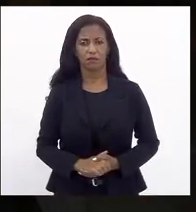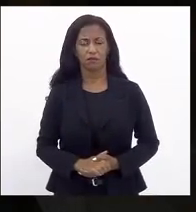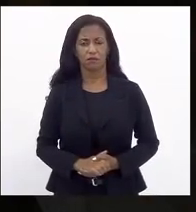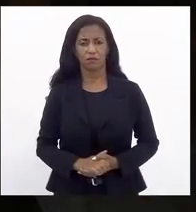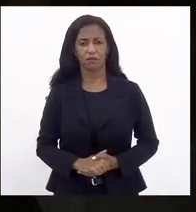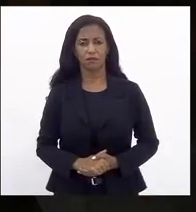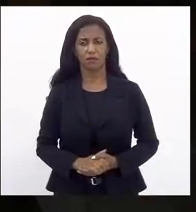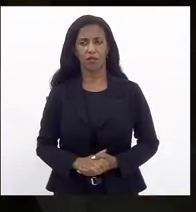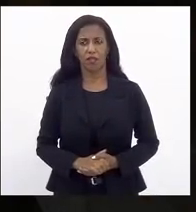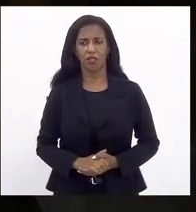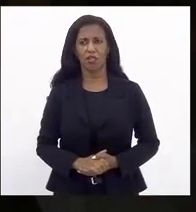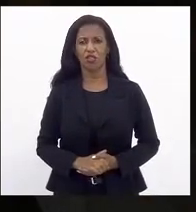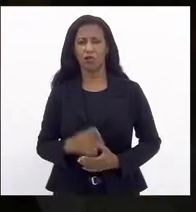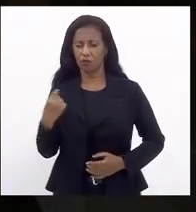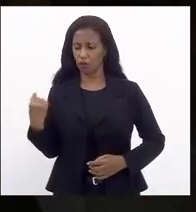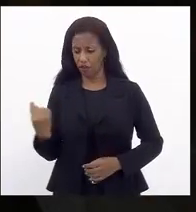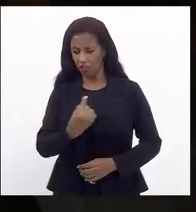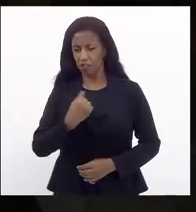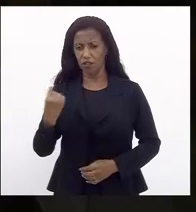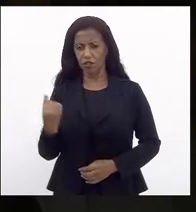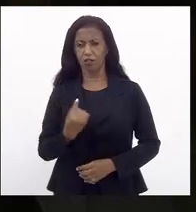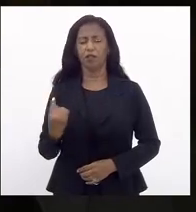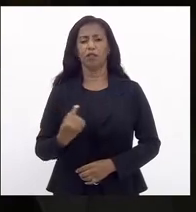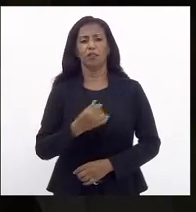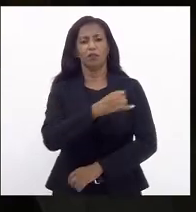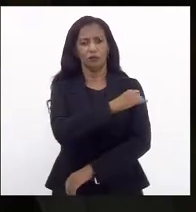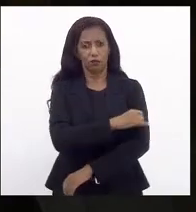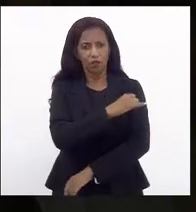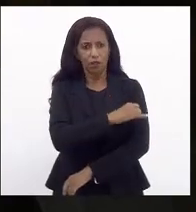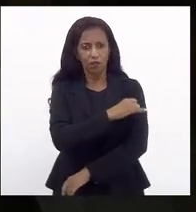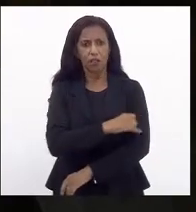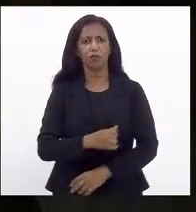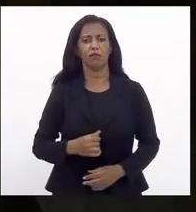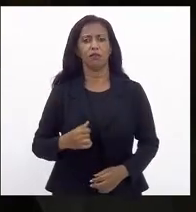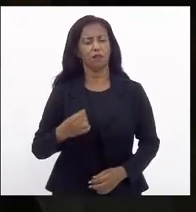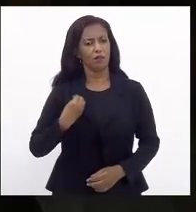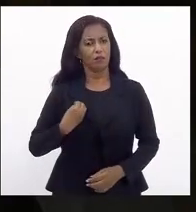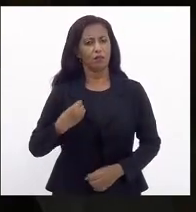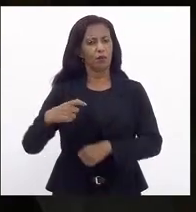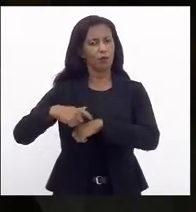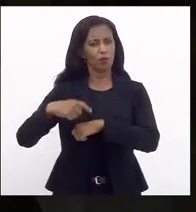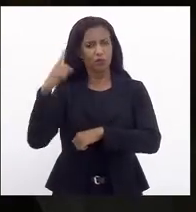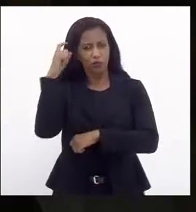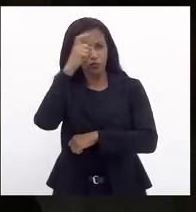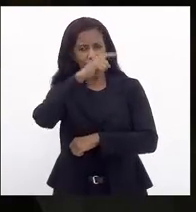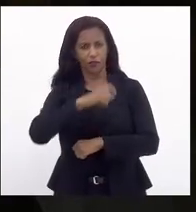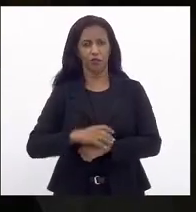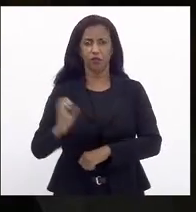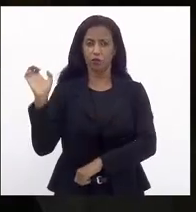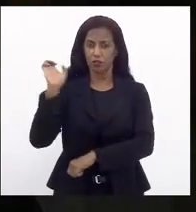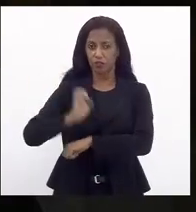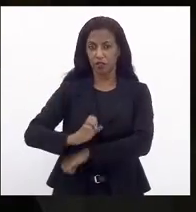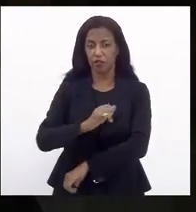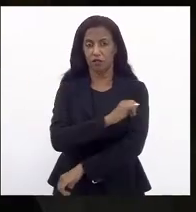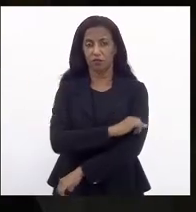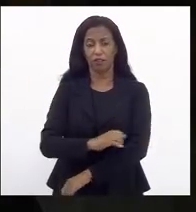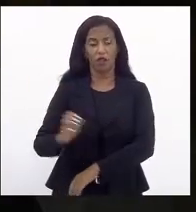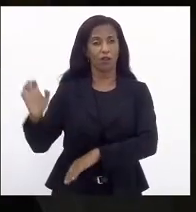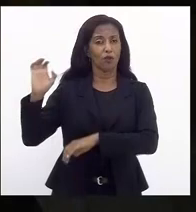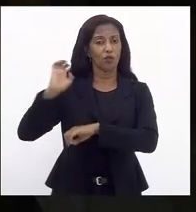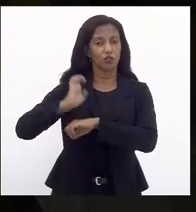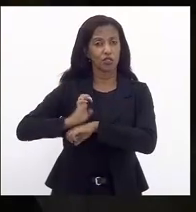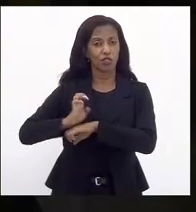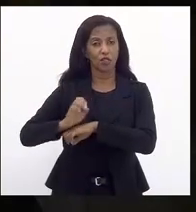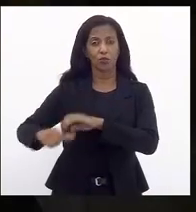e a gente no Rio de Janeiro vídeo Um cenário muito difícil o estado do Rio de Janeiro é um